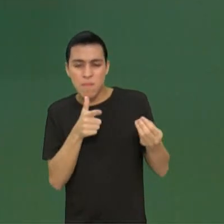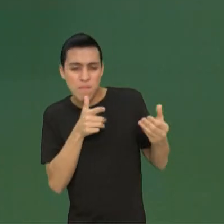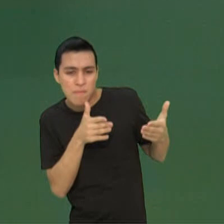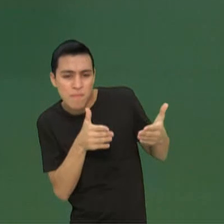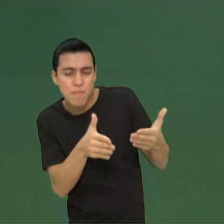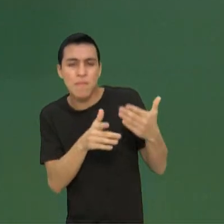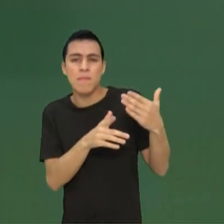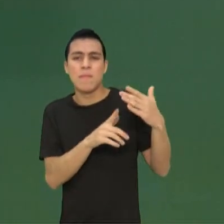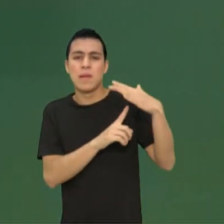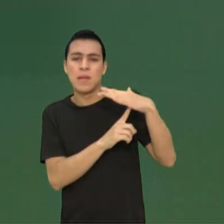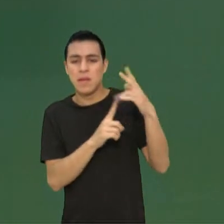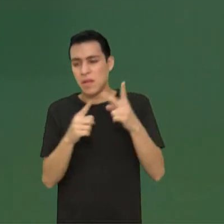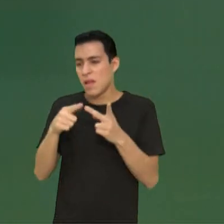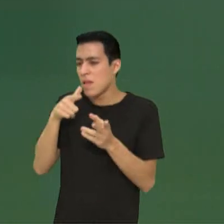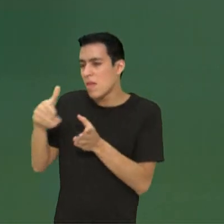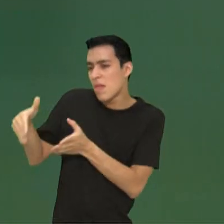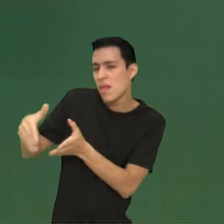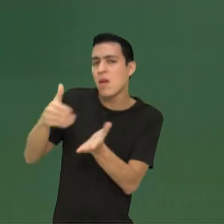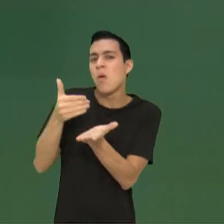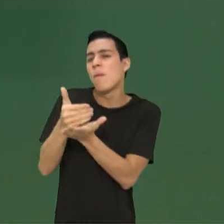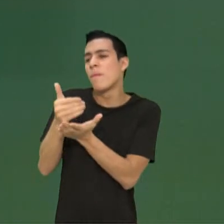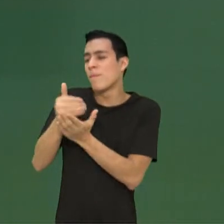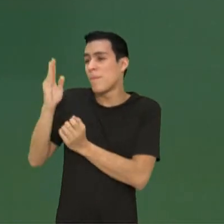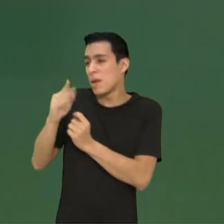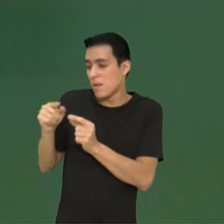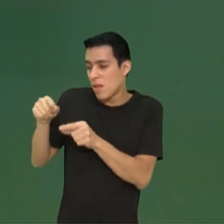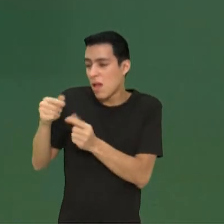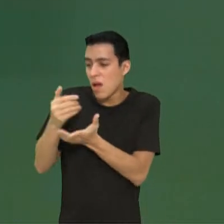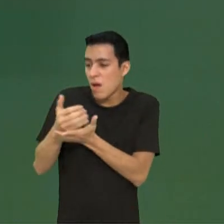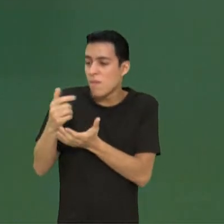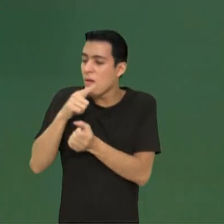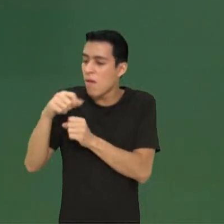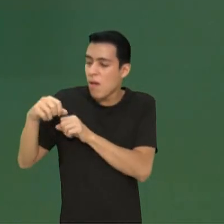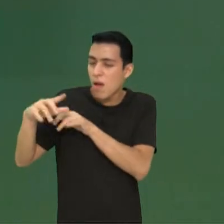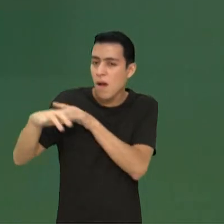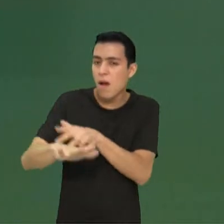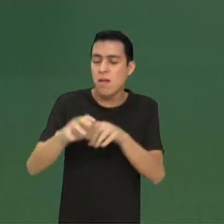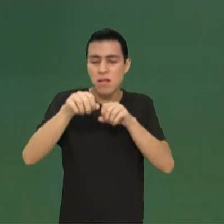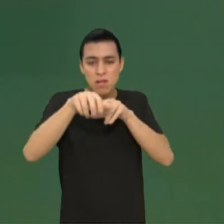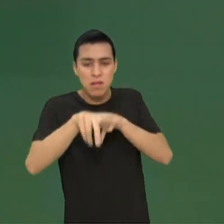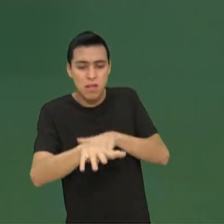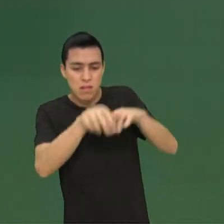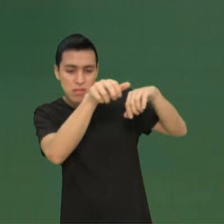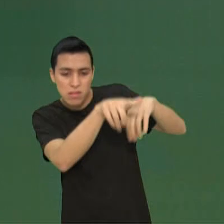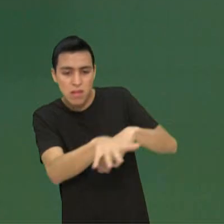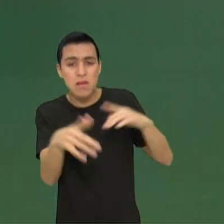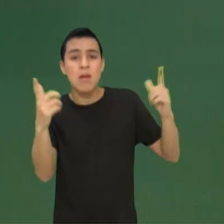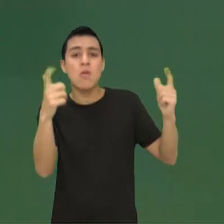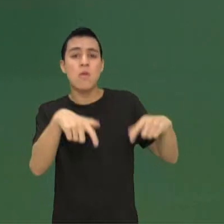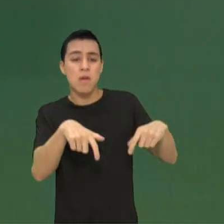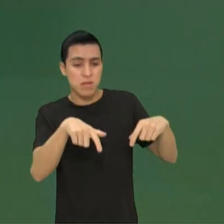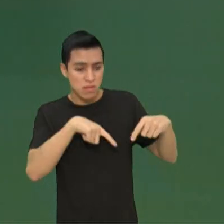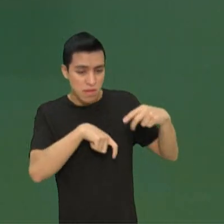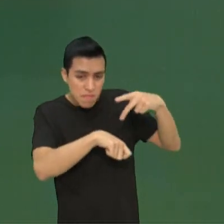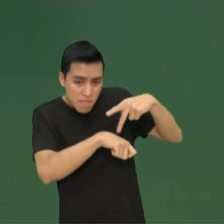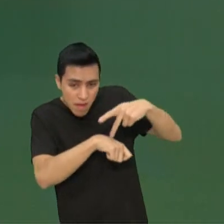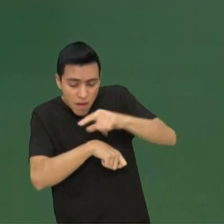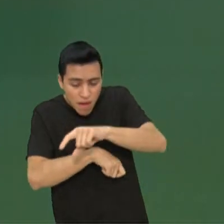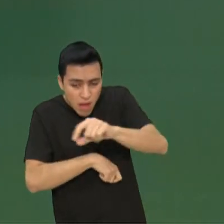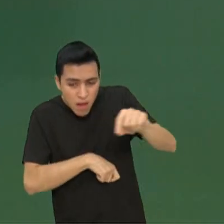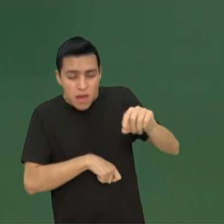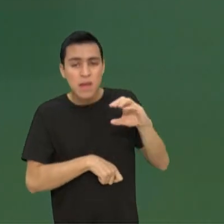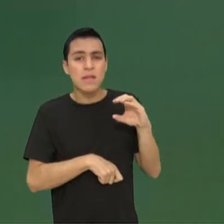bacia de São Francisco. Então, ali é o início dos maiores rios brasileiros. Temos também o quê? Um grande depósito de cristais de